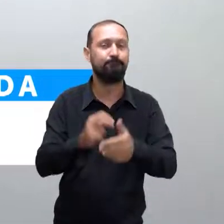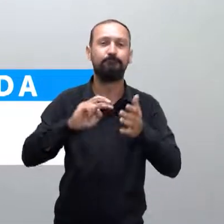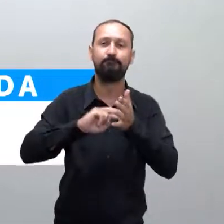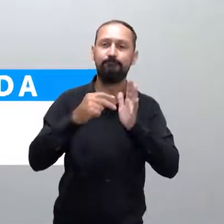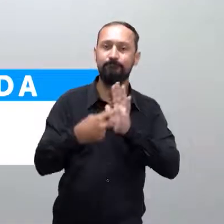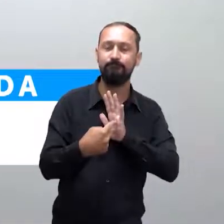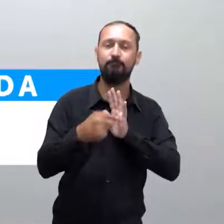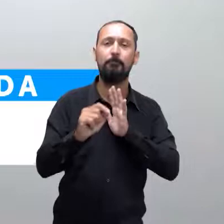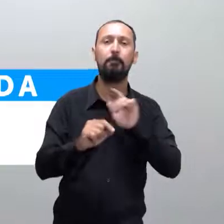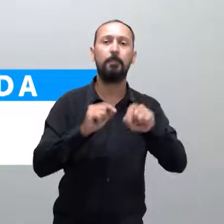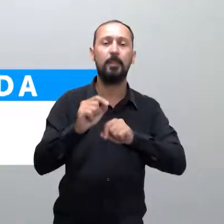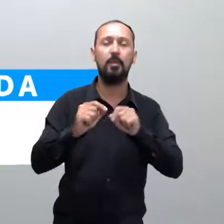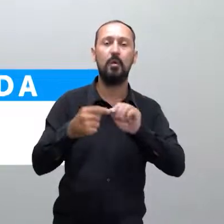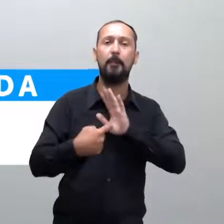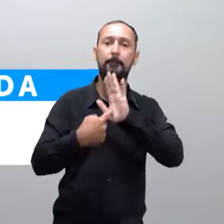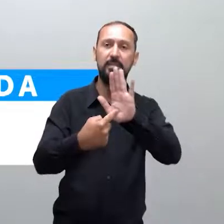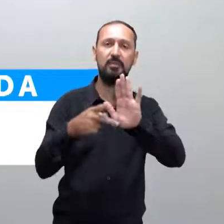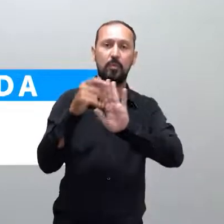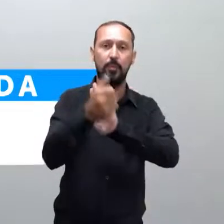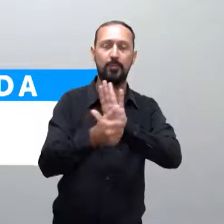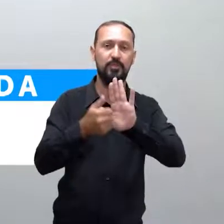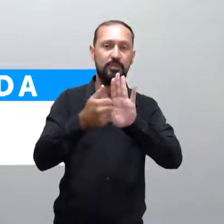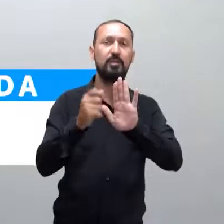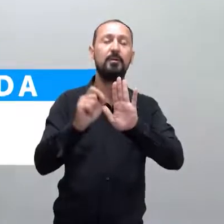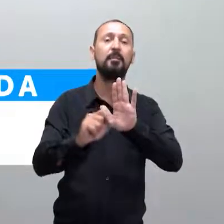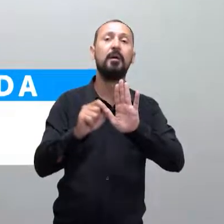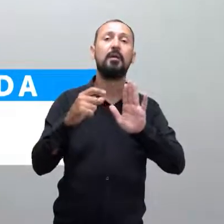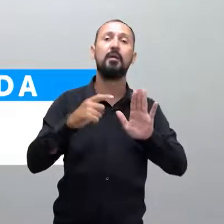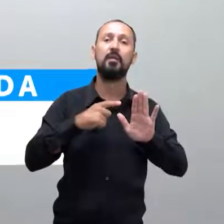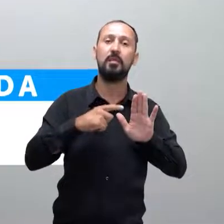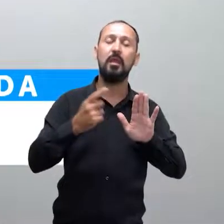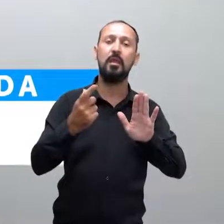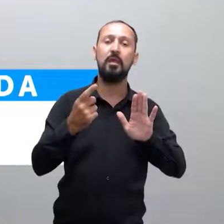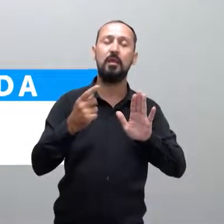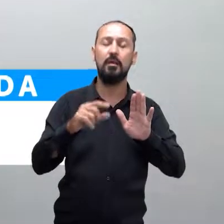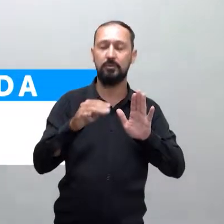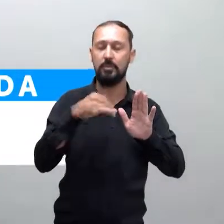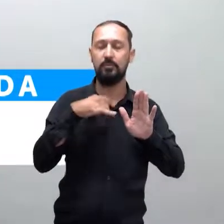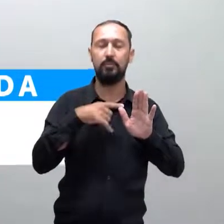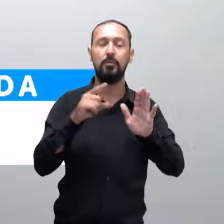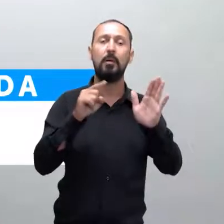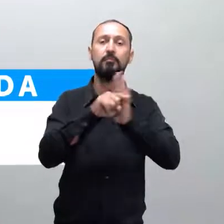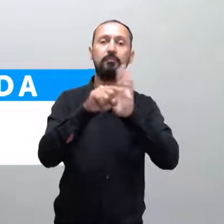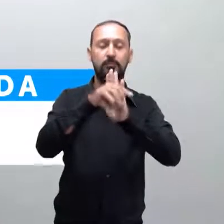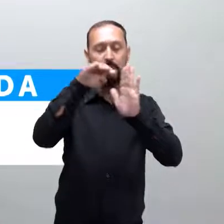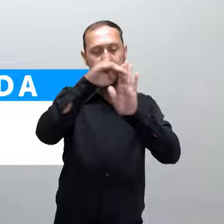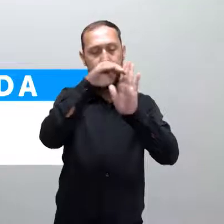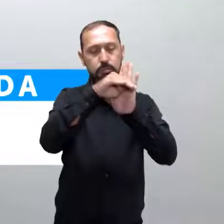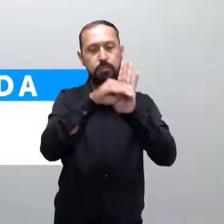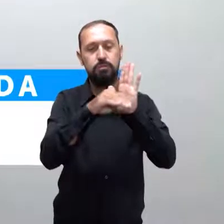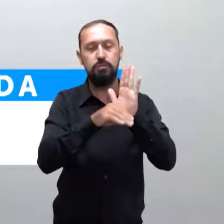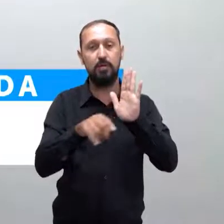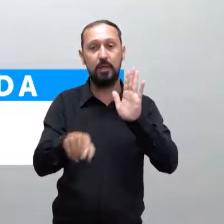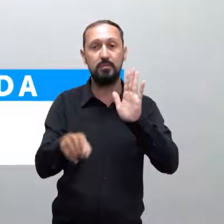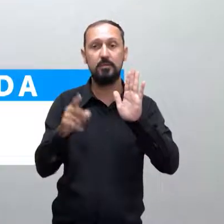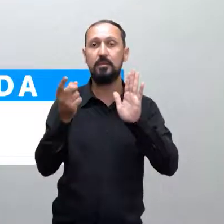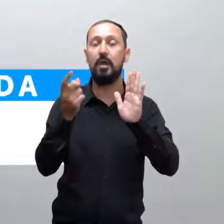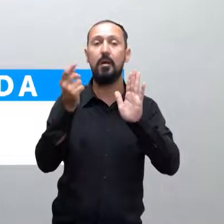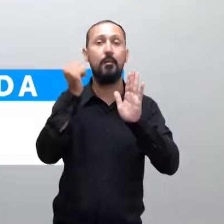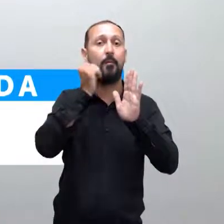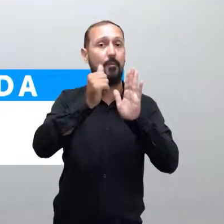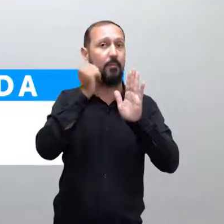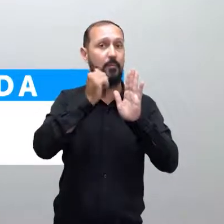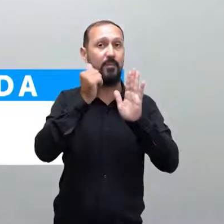nesse sentido, é que eu apresentei esse projeto para que tenha um questionário para que essa mulher